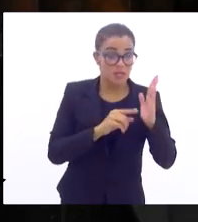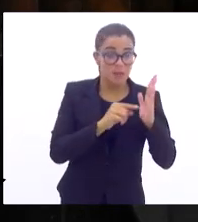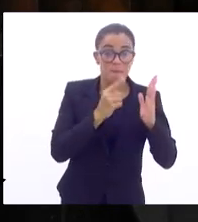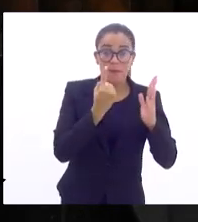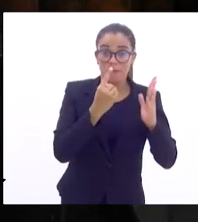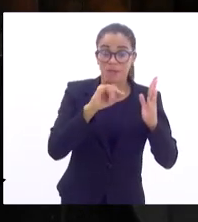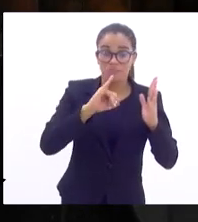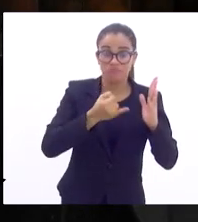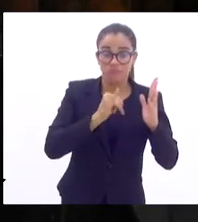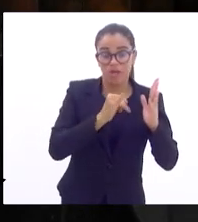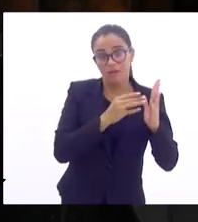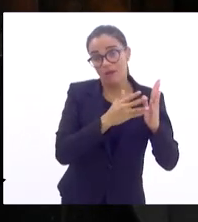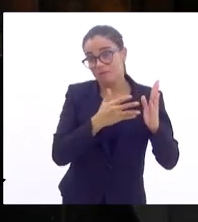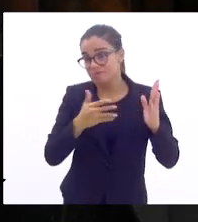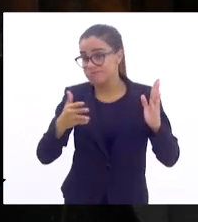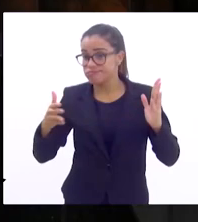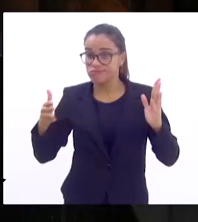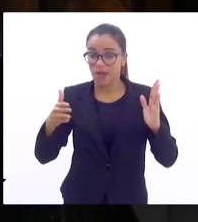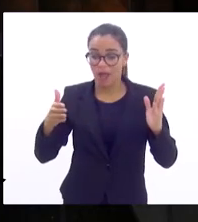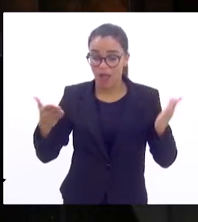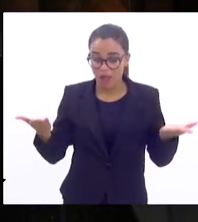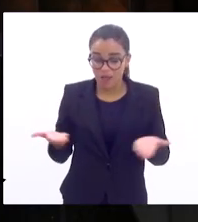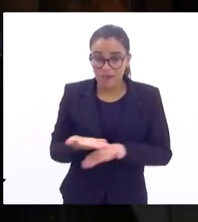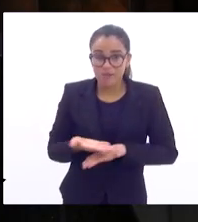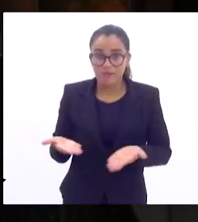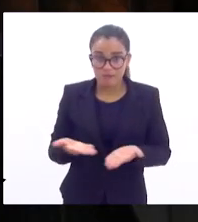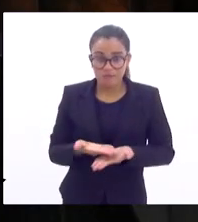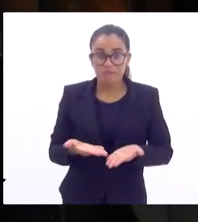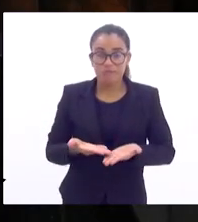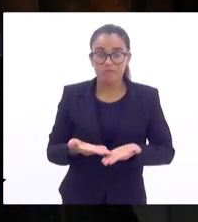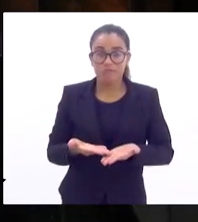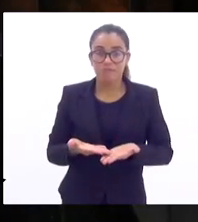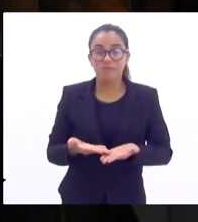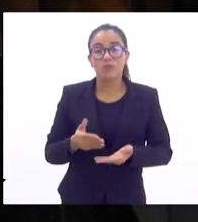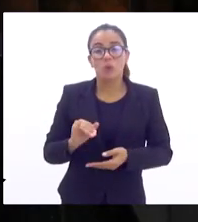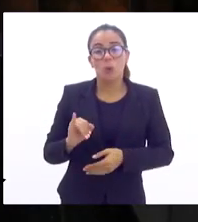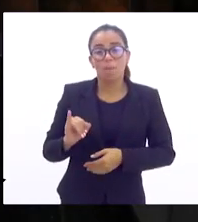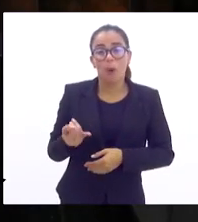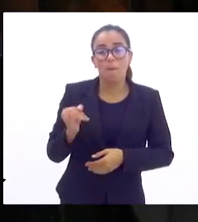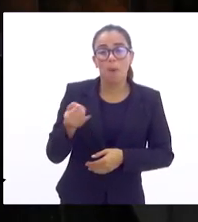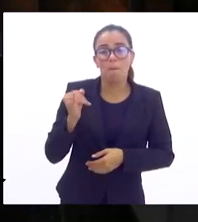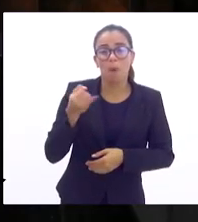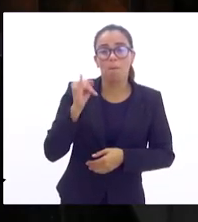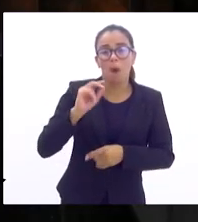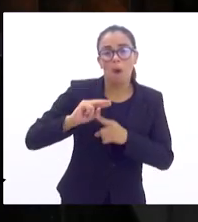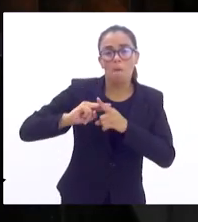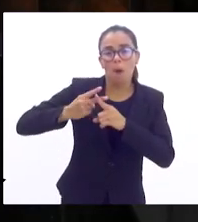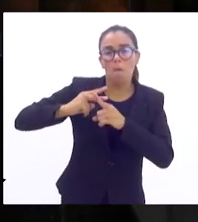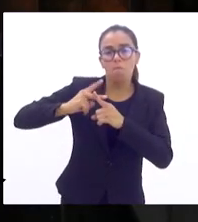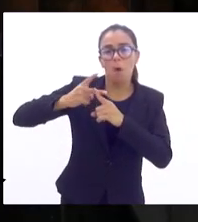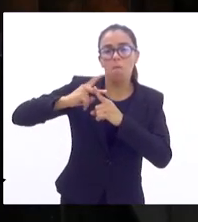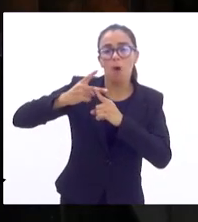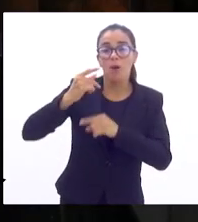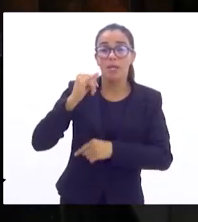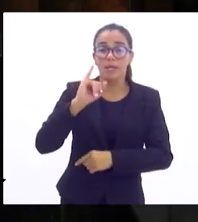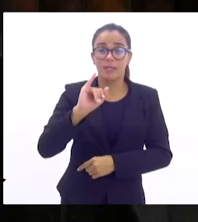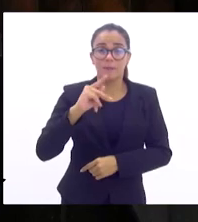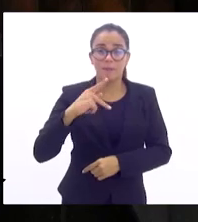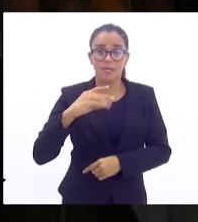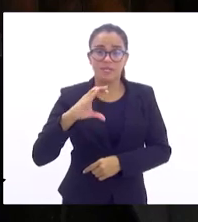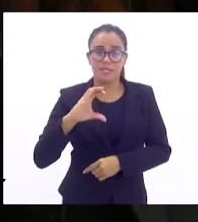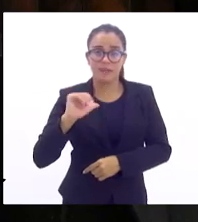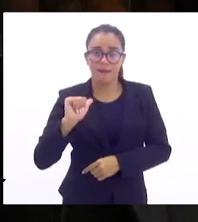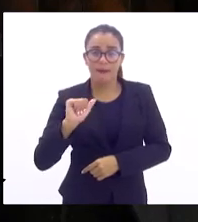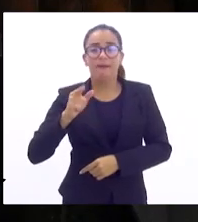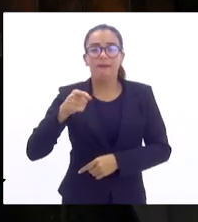13 até a presente data o juros são IPCA que é o índice correção